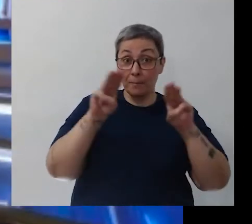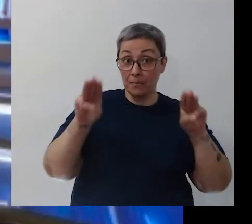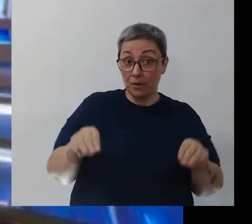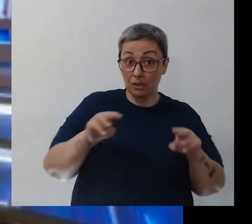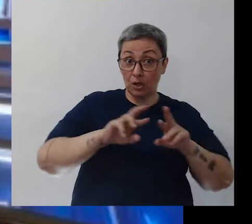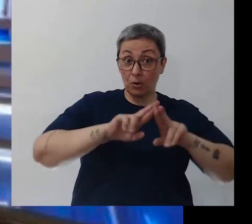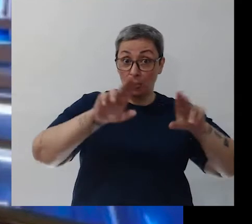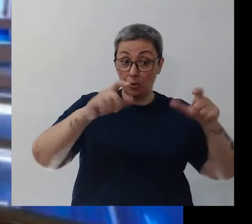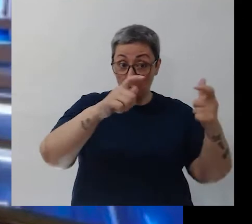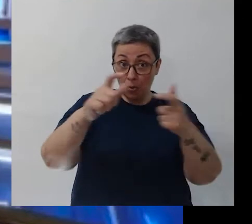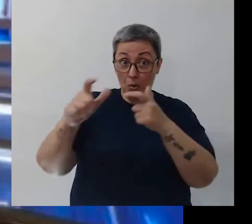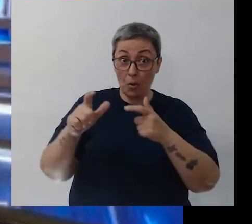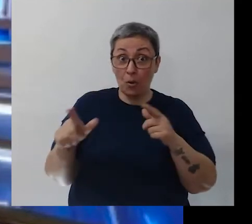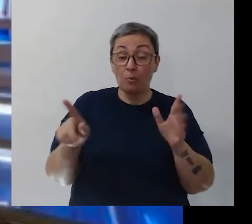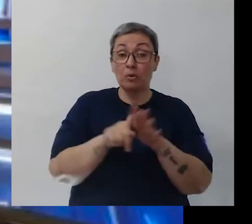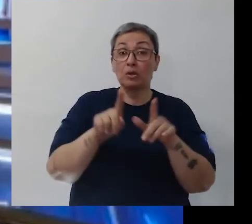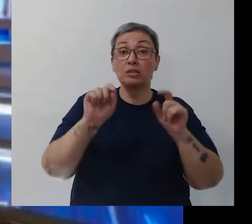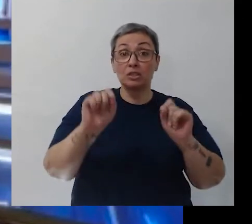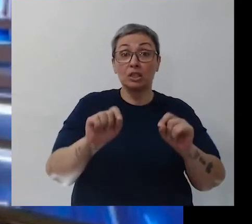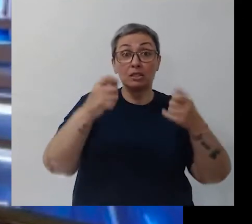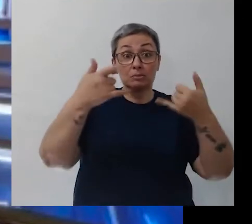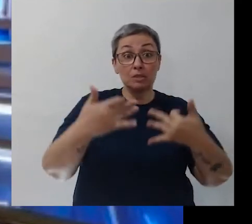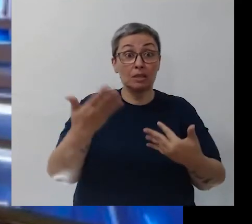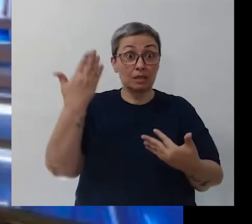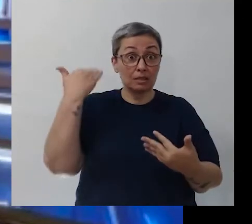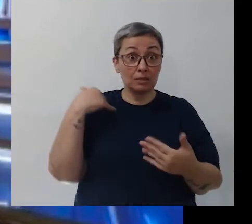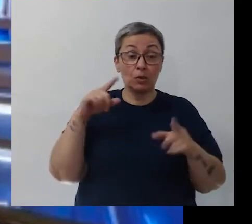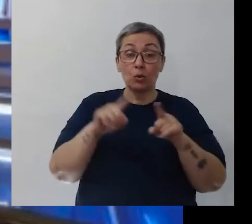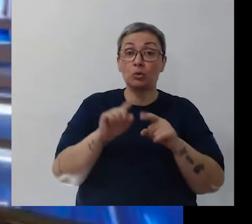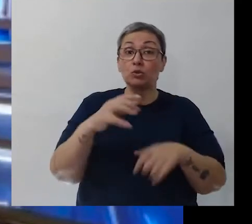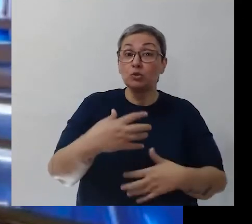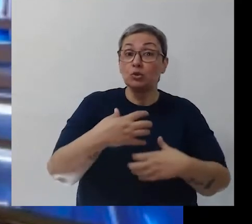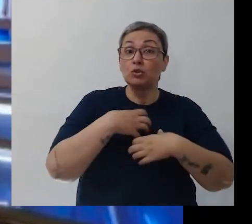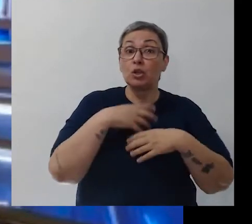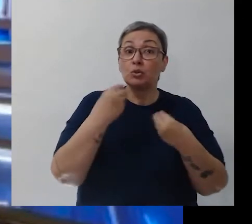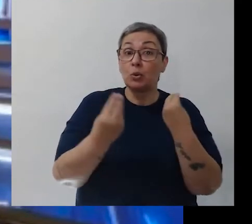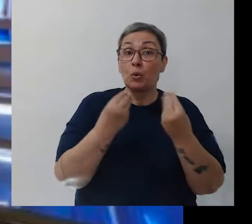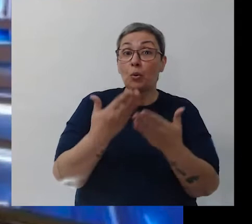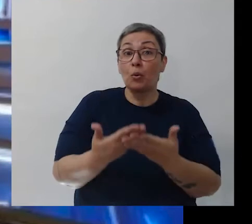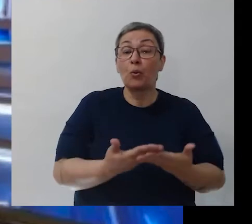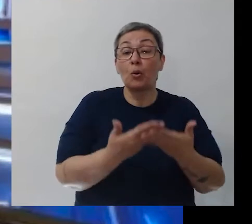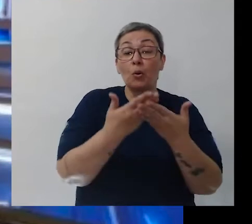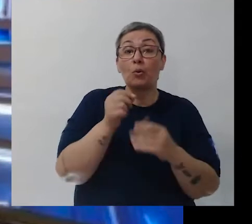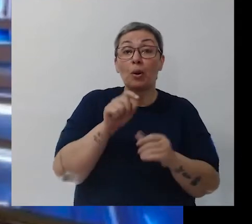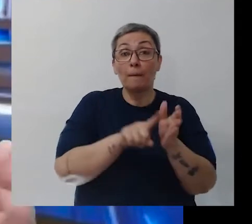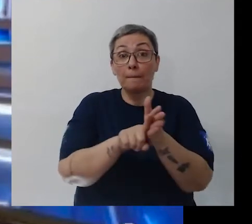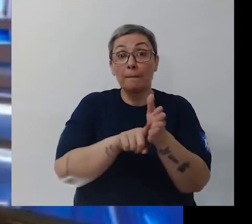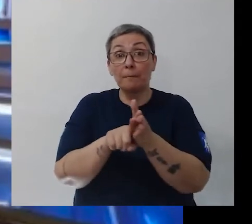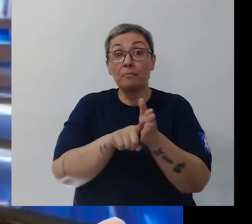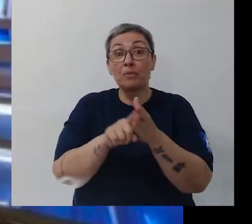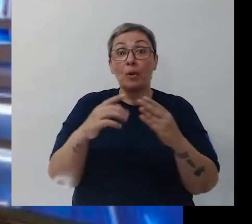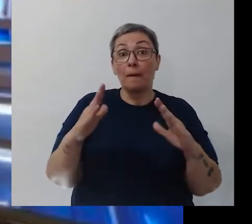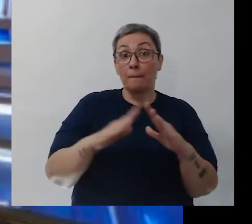locais específicos, como eu já falei com vocês anteriormente. Outra forma de realizar esse estudo é através de uma pesquisa com os